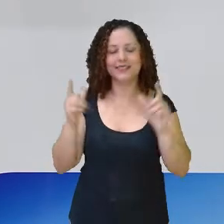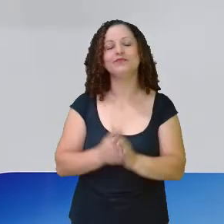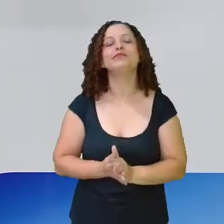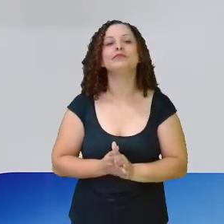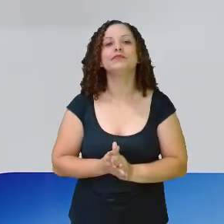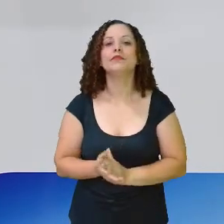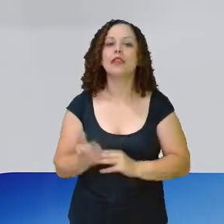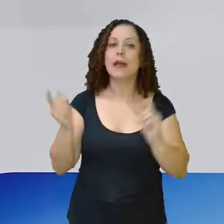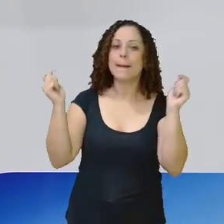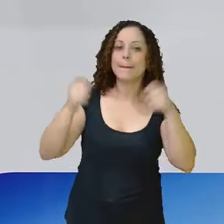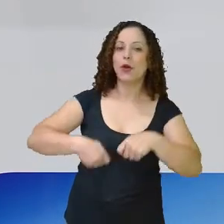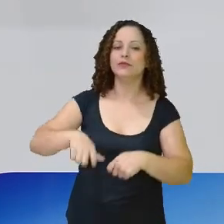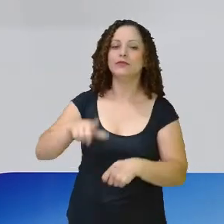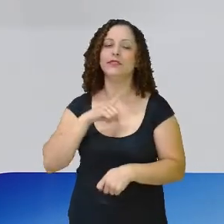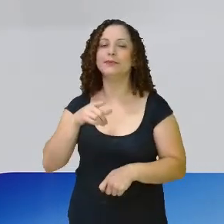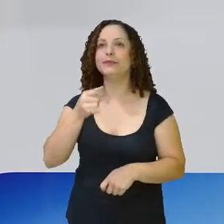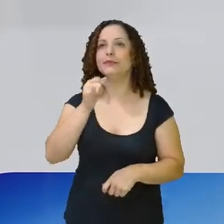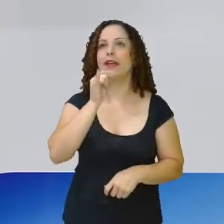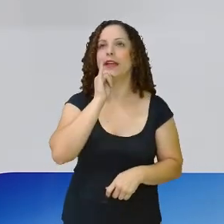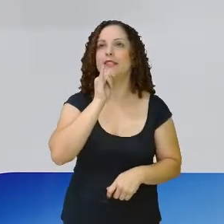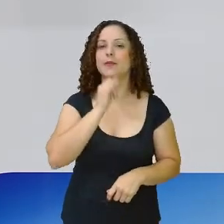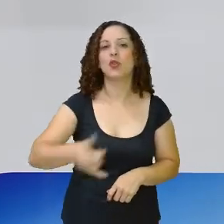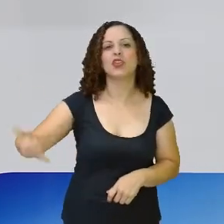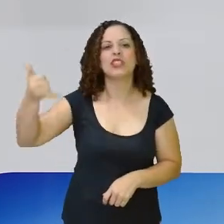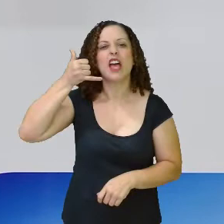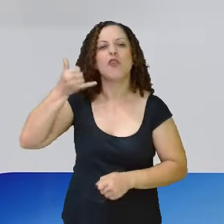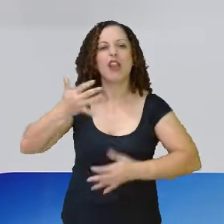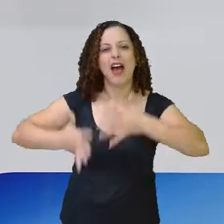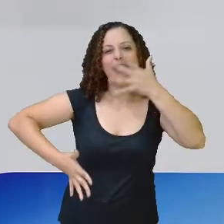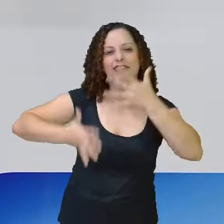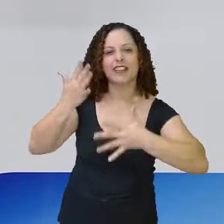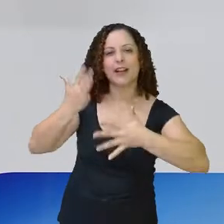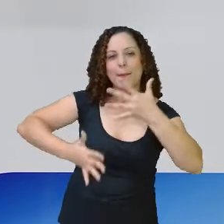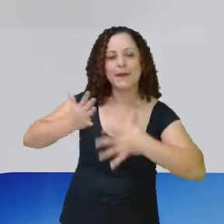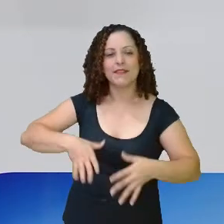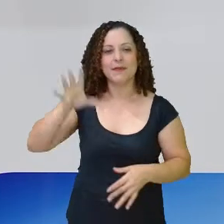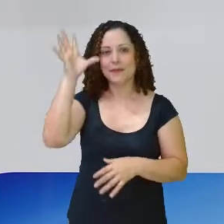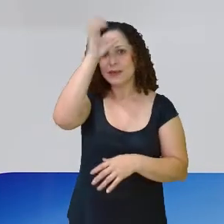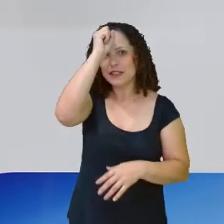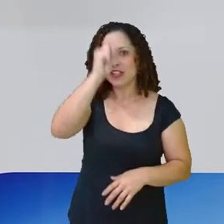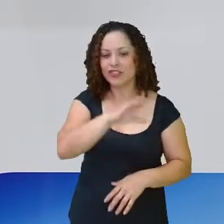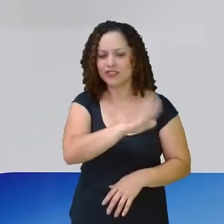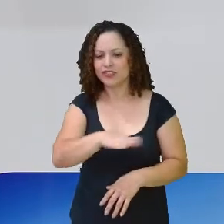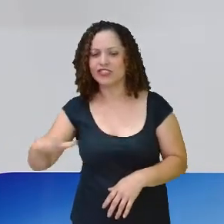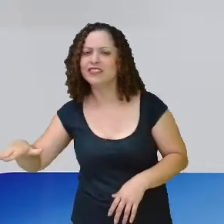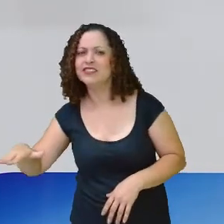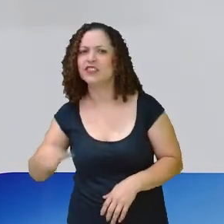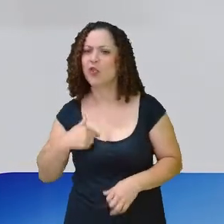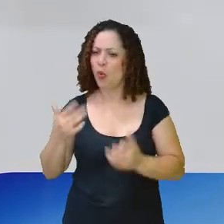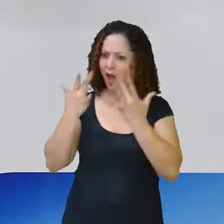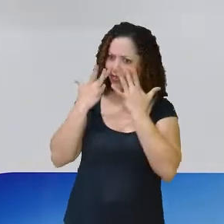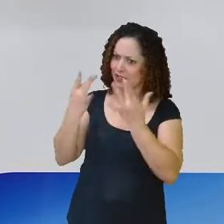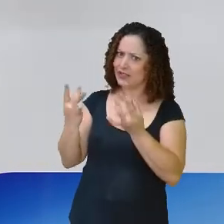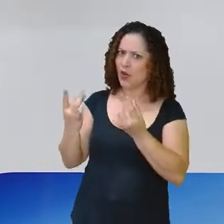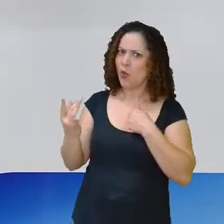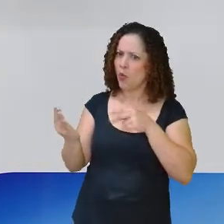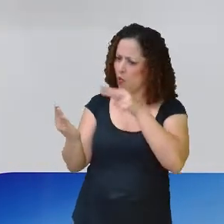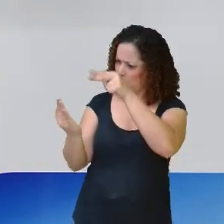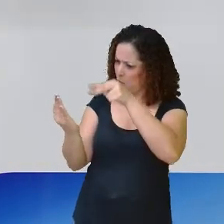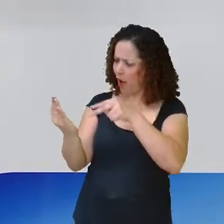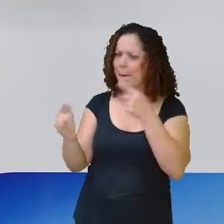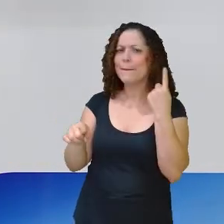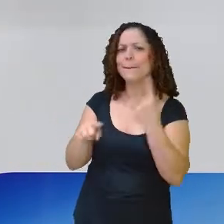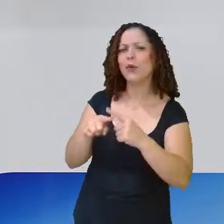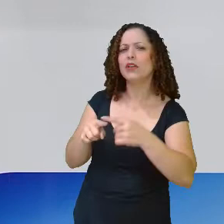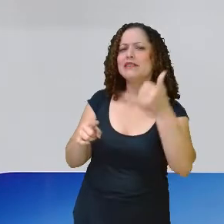colocar assim, ó. Celular atrapalha a aprendizagem infantil. Vai chamar minha atenção. Eu como professora, vou querer lá saber por que